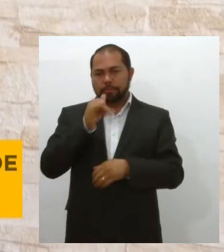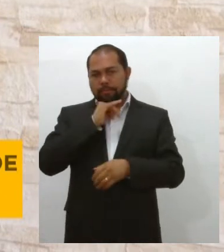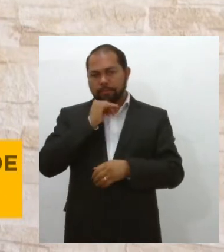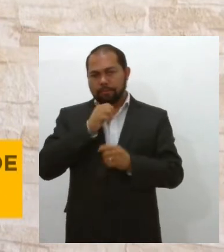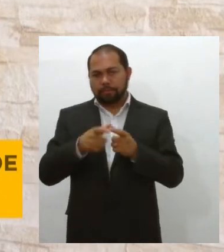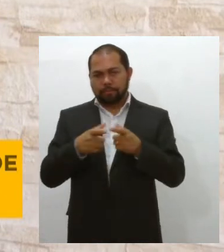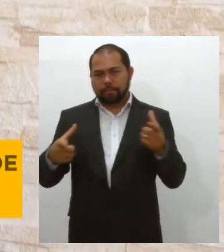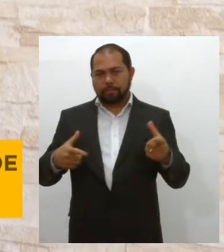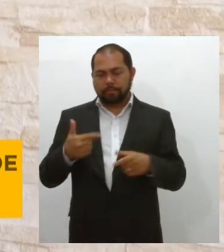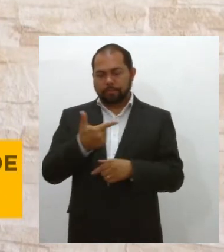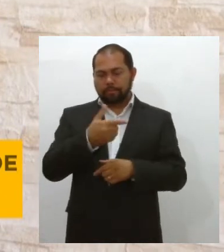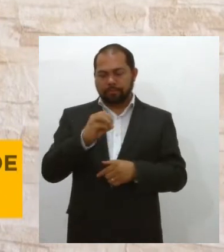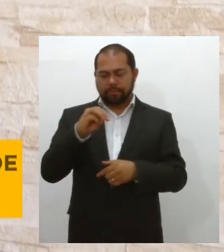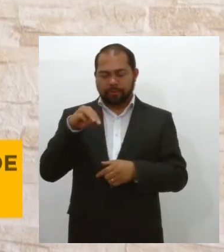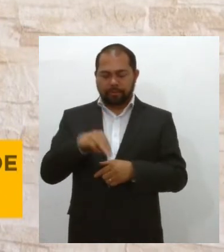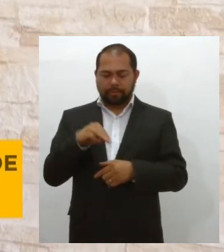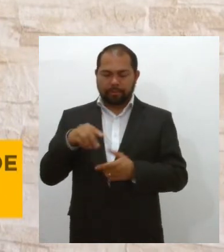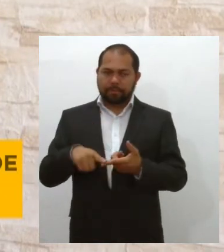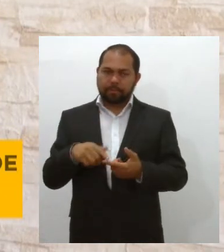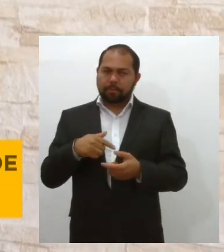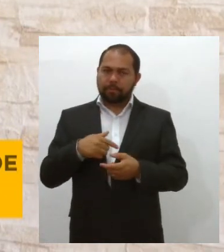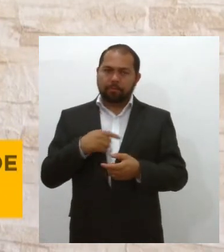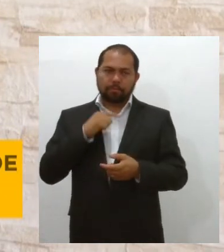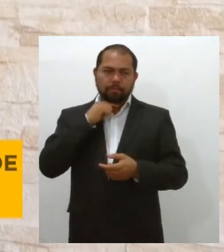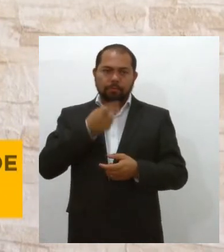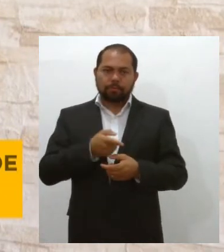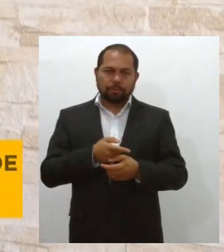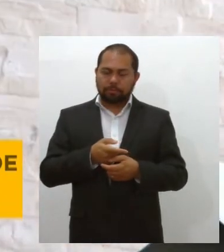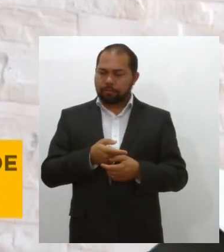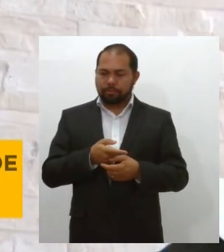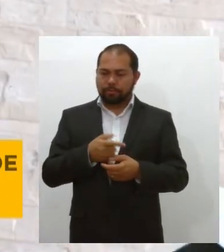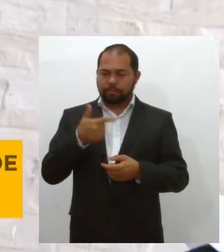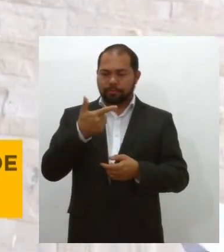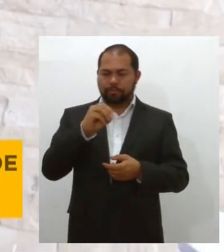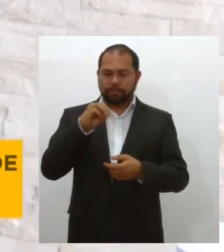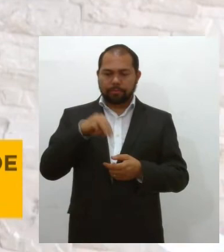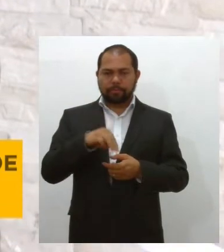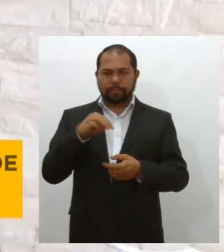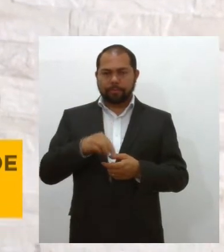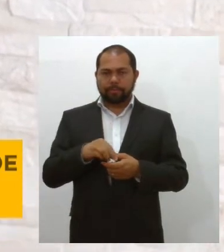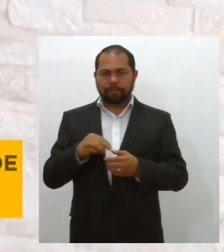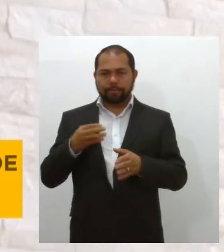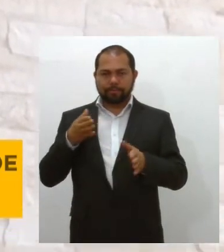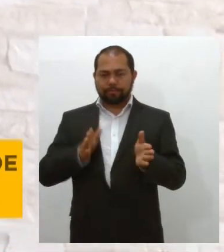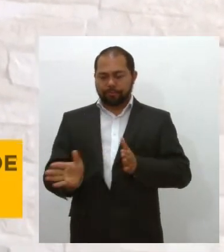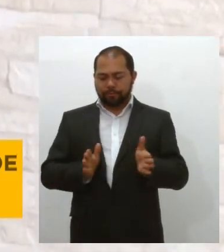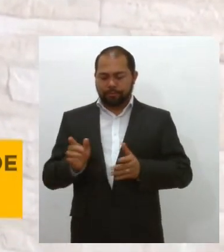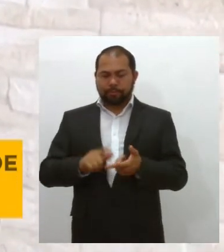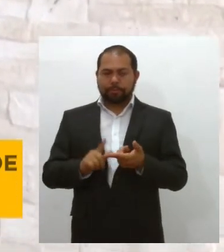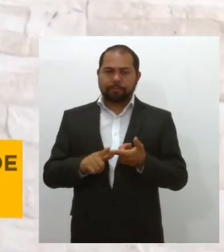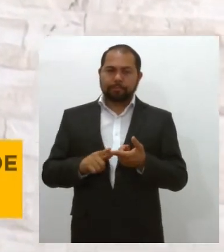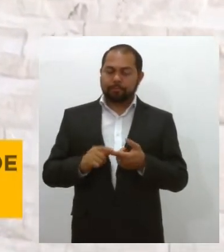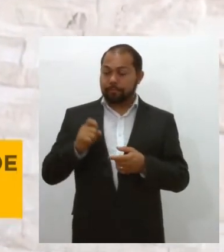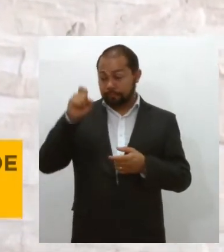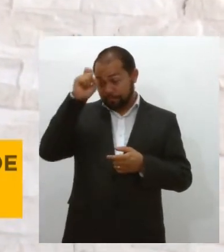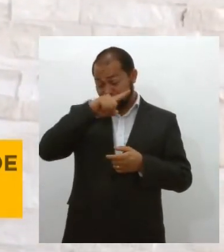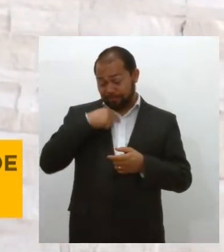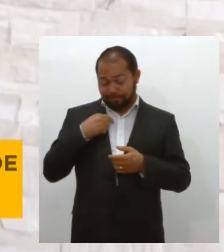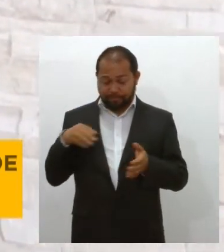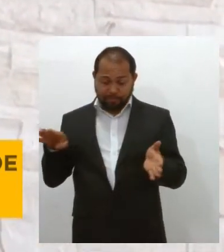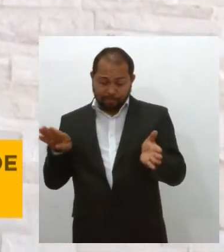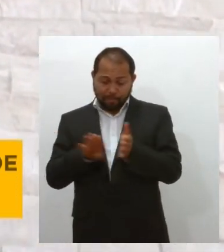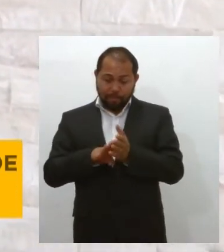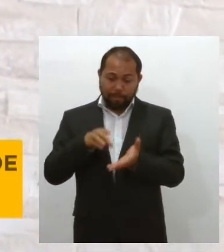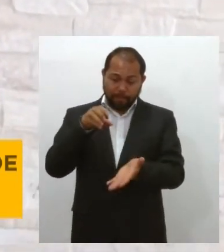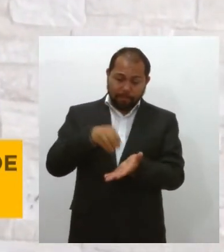20 metros. Eu não consigo 20 metros de acessibilidade. A dificuldade de conseguir chegar até o local de votação pode causar